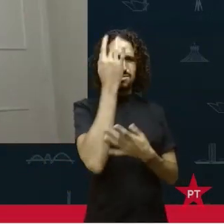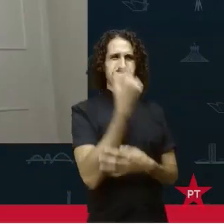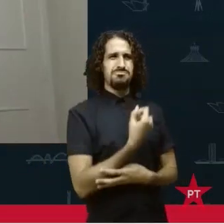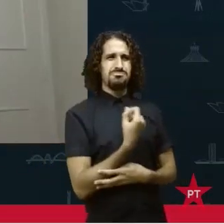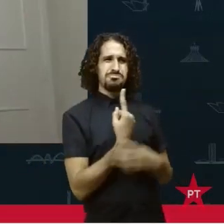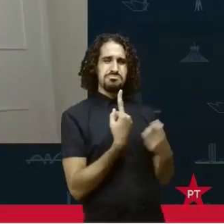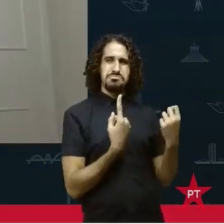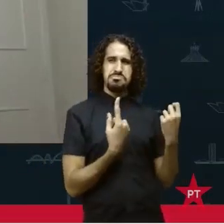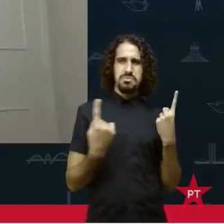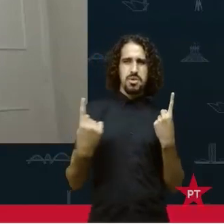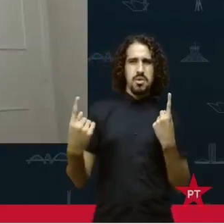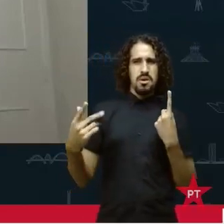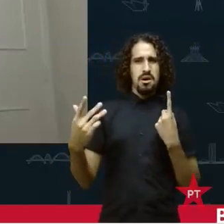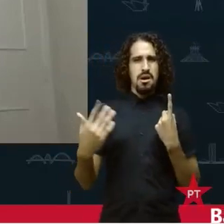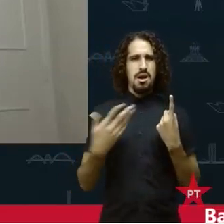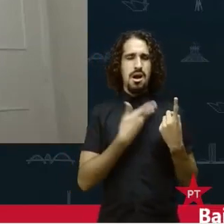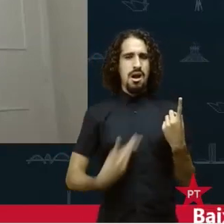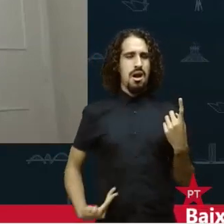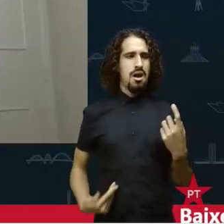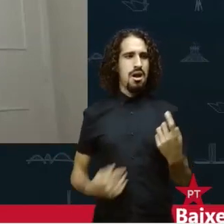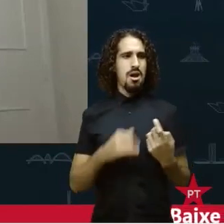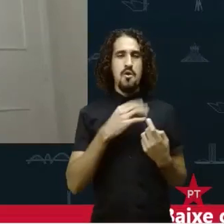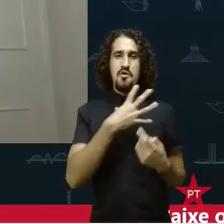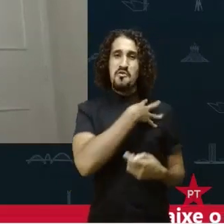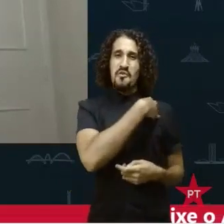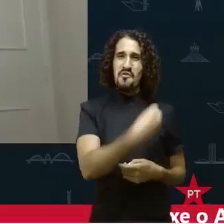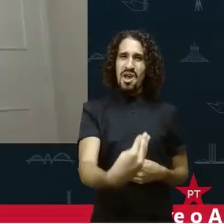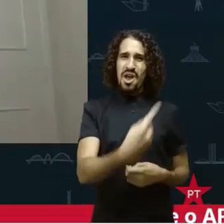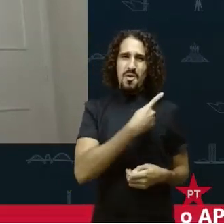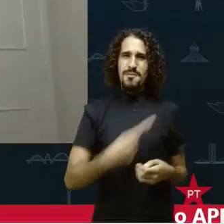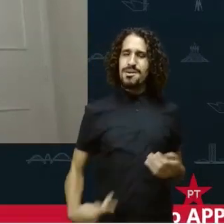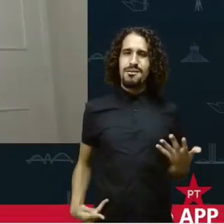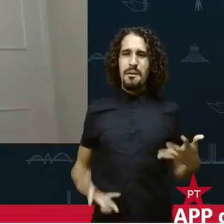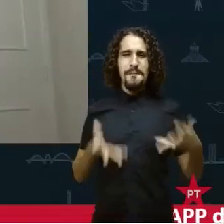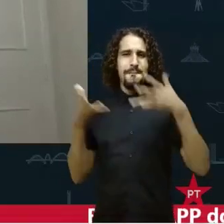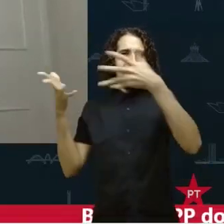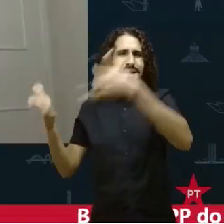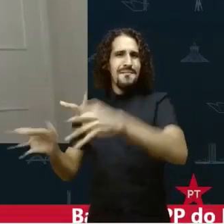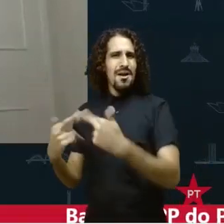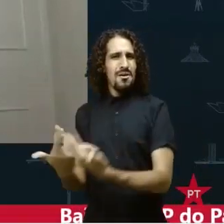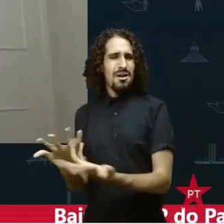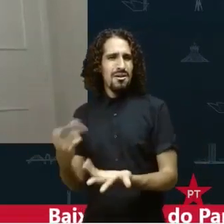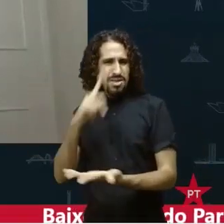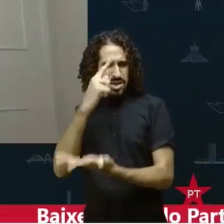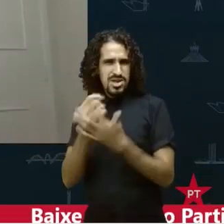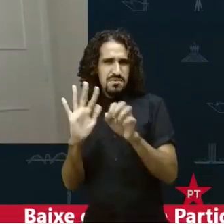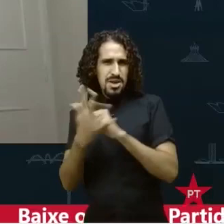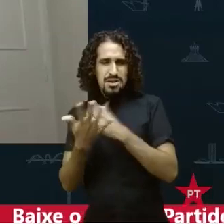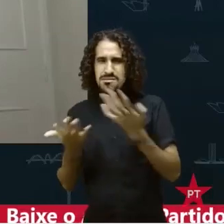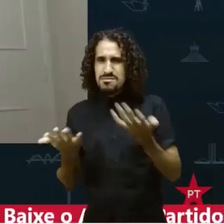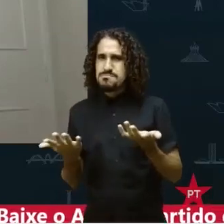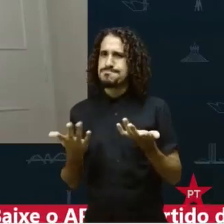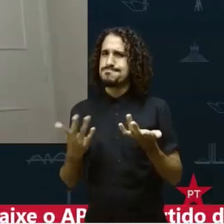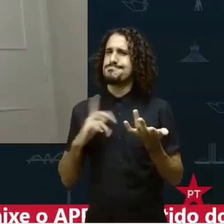ao serviço público, entre elas os filhos do presidente, participavam, né? Então, nós temos